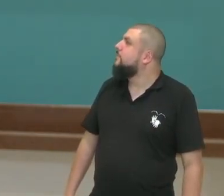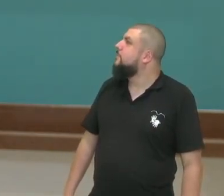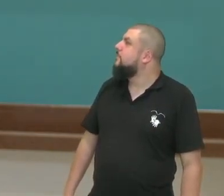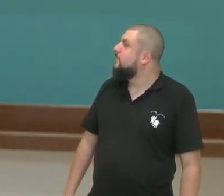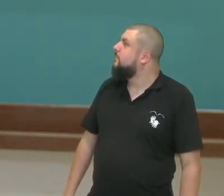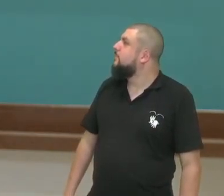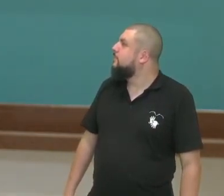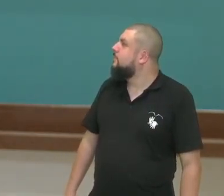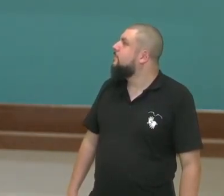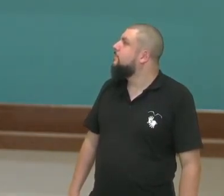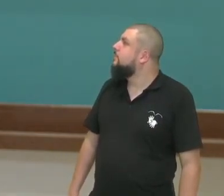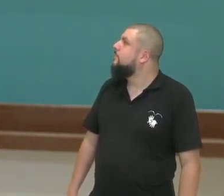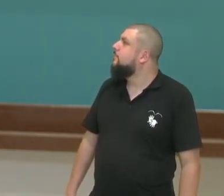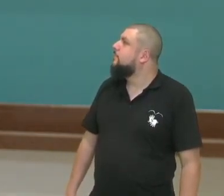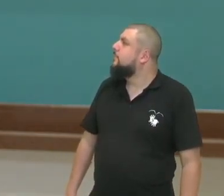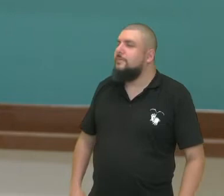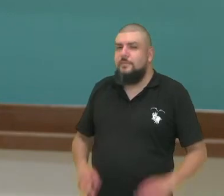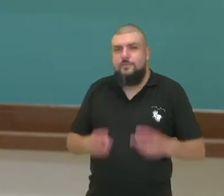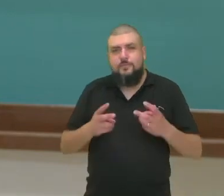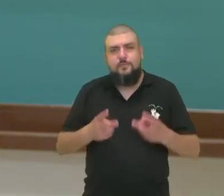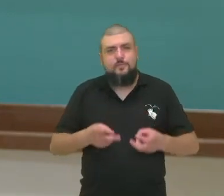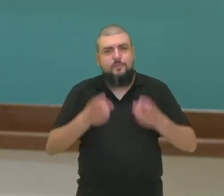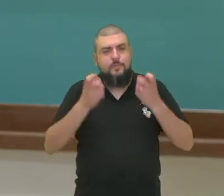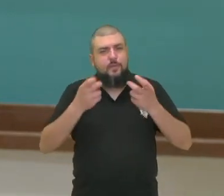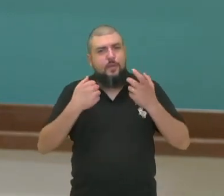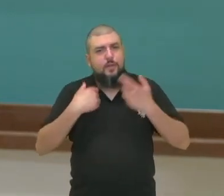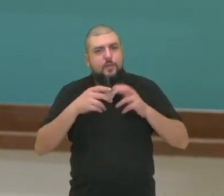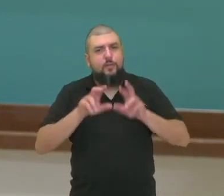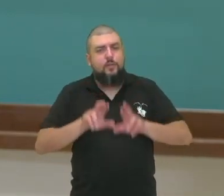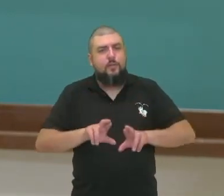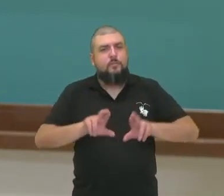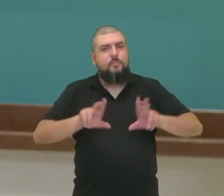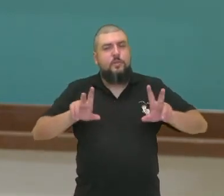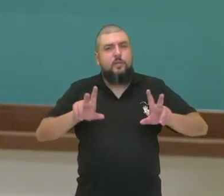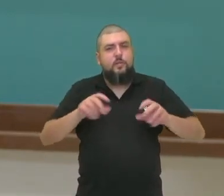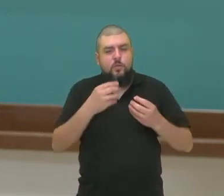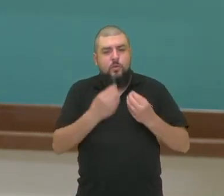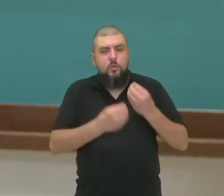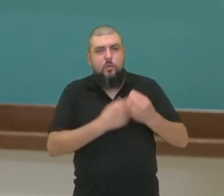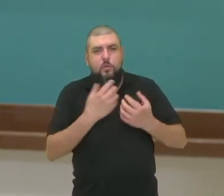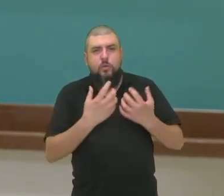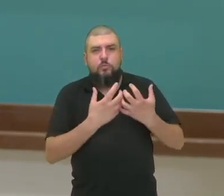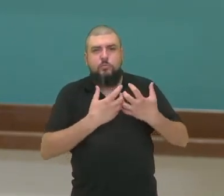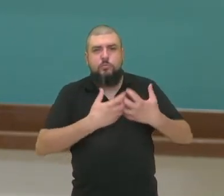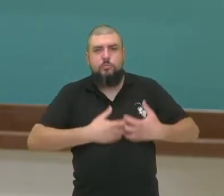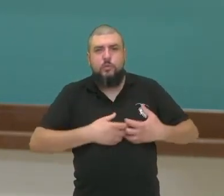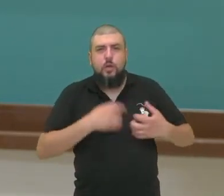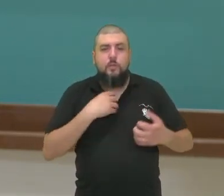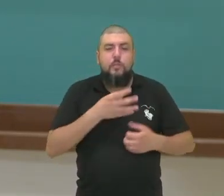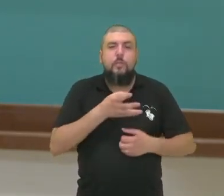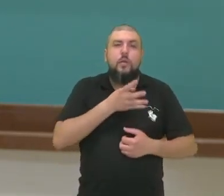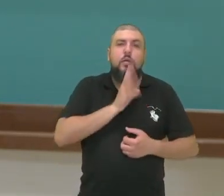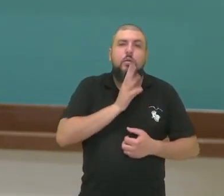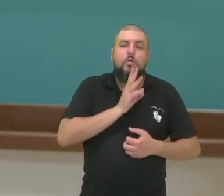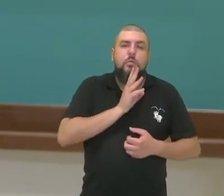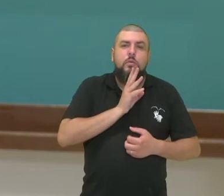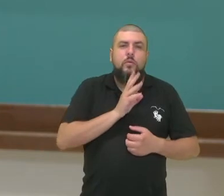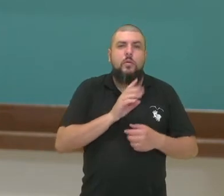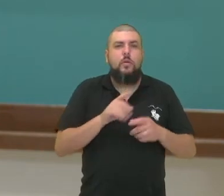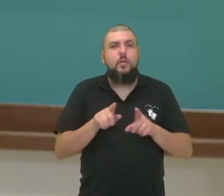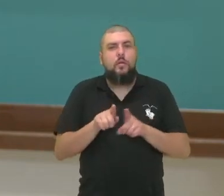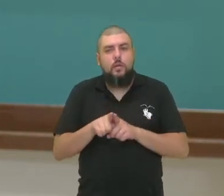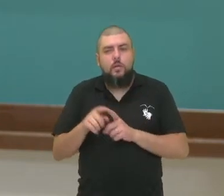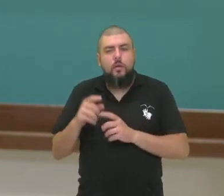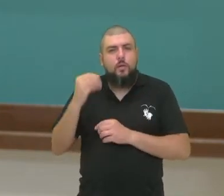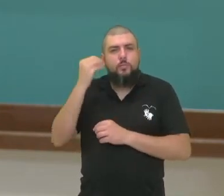pura racionalidade como forma de conhecer, de alcançar verdades seguras. A gente tem que lembrar lá